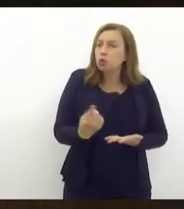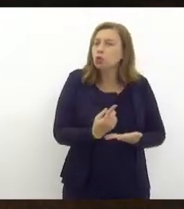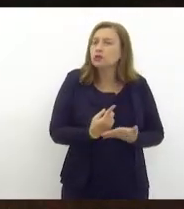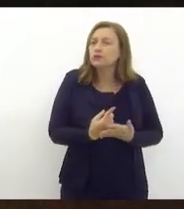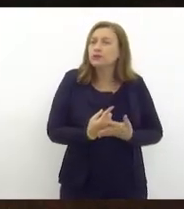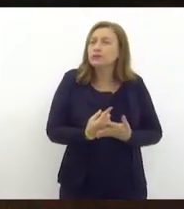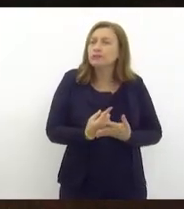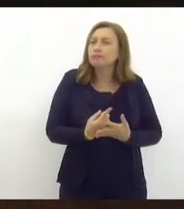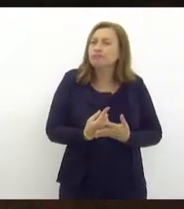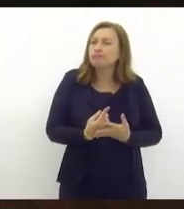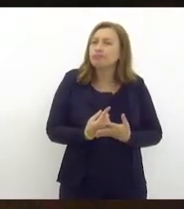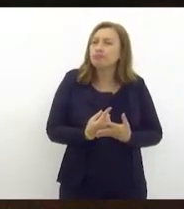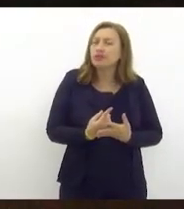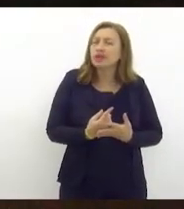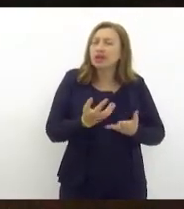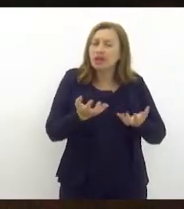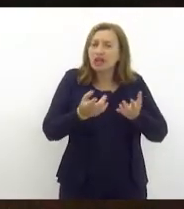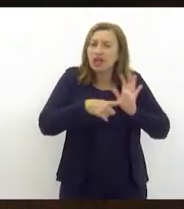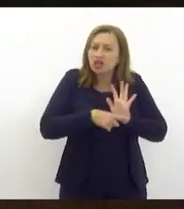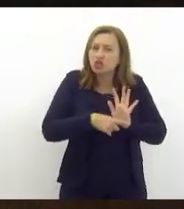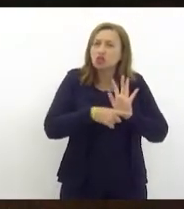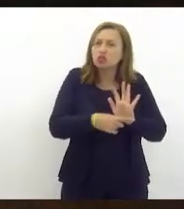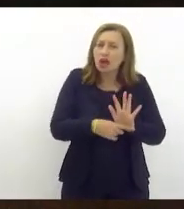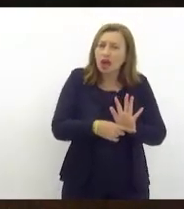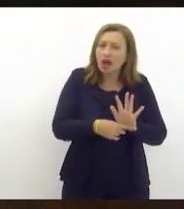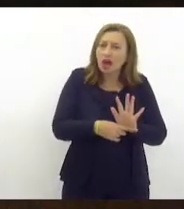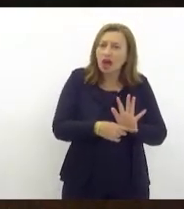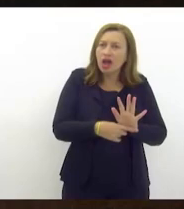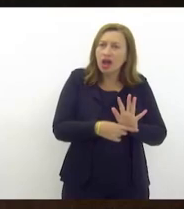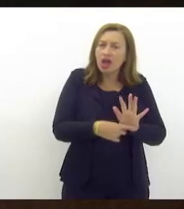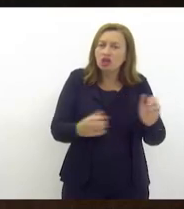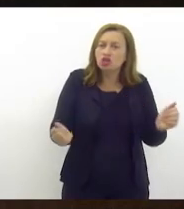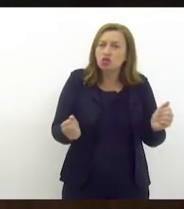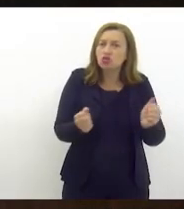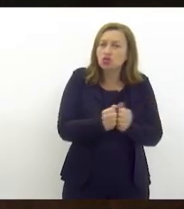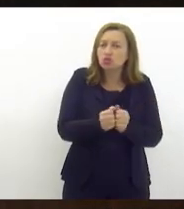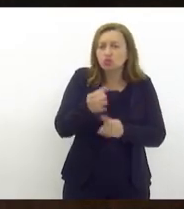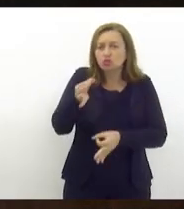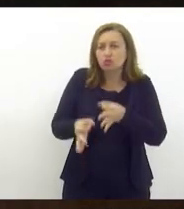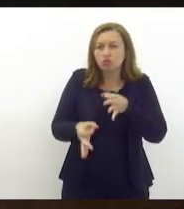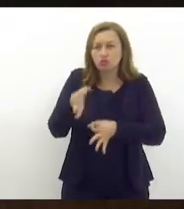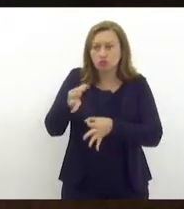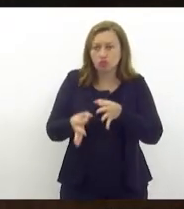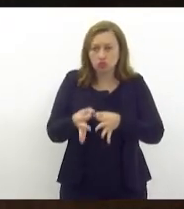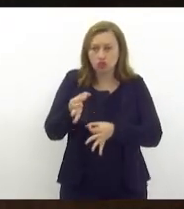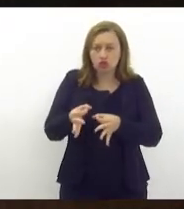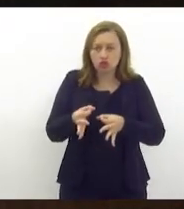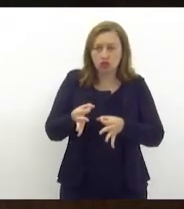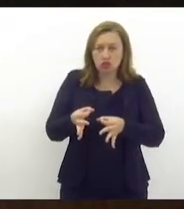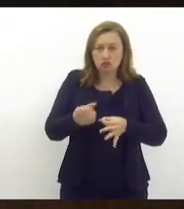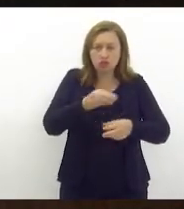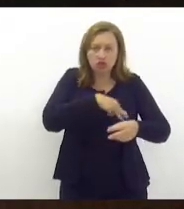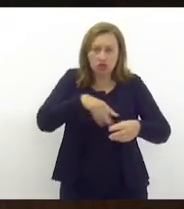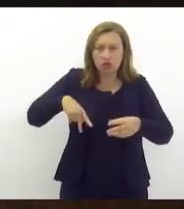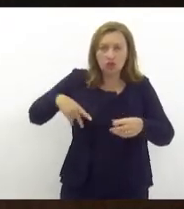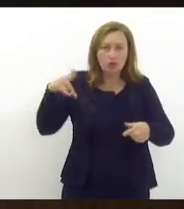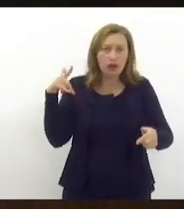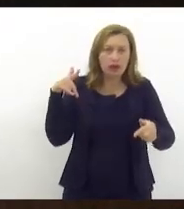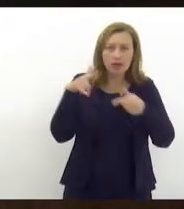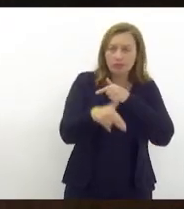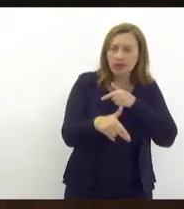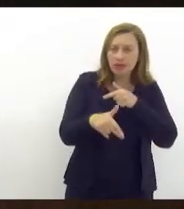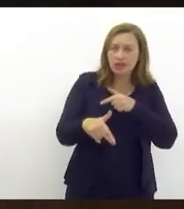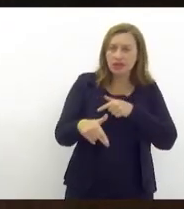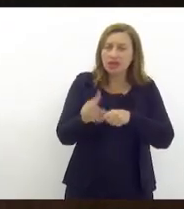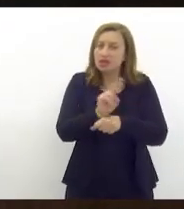buscando um remédio jurídico para, junto ao Ministério Público, travar de vez essas